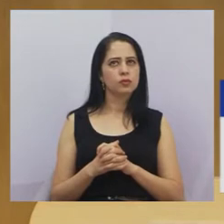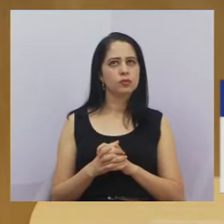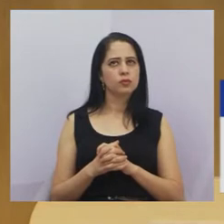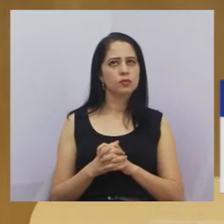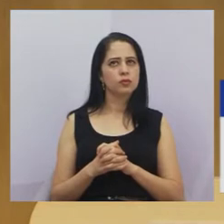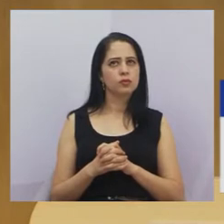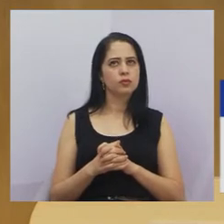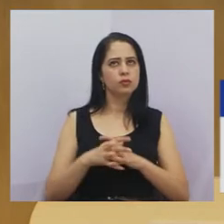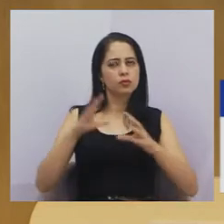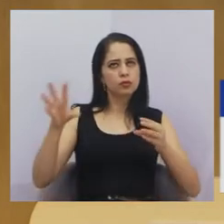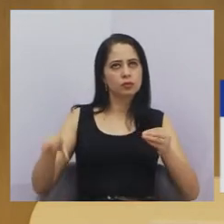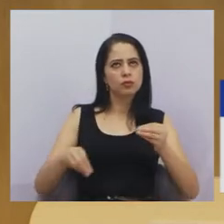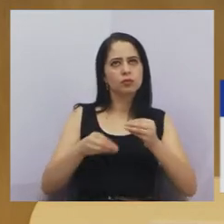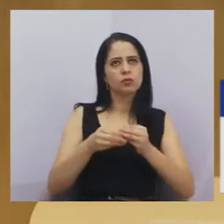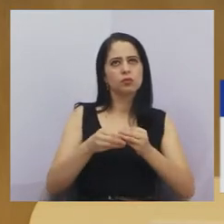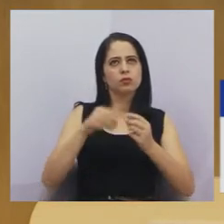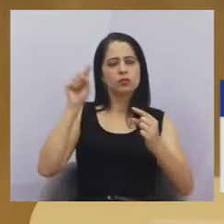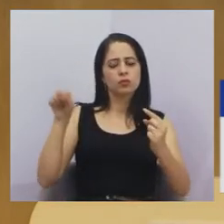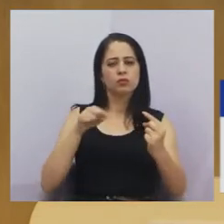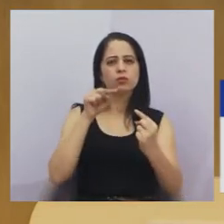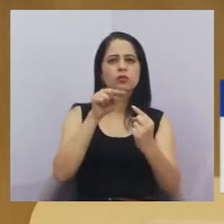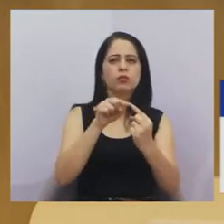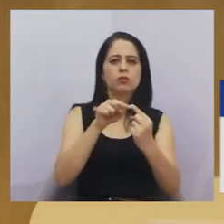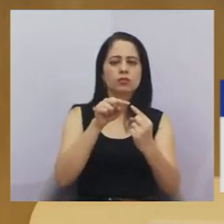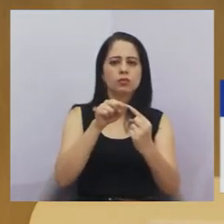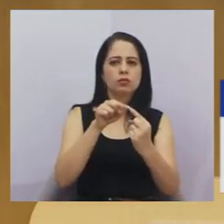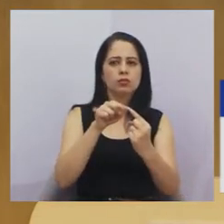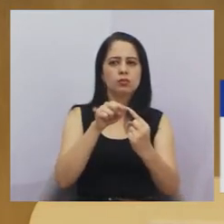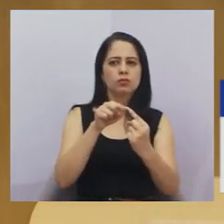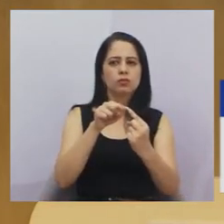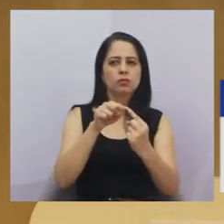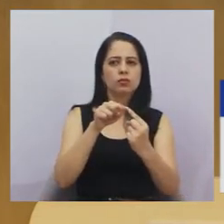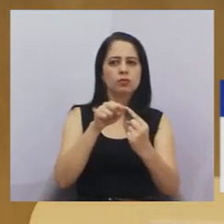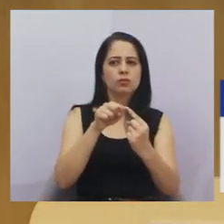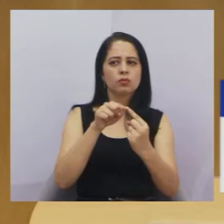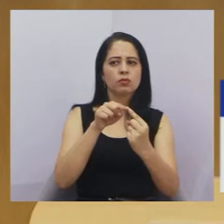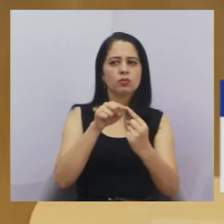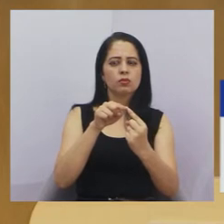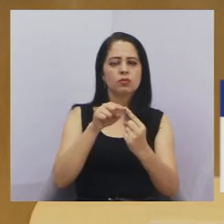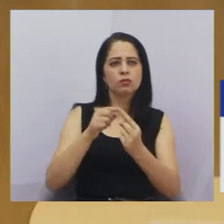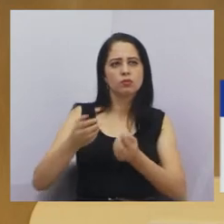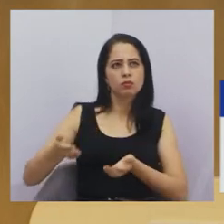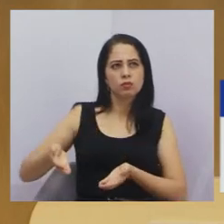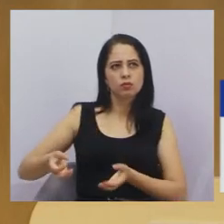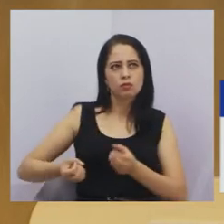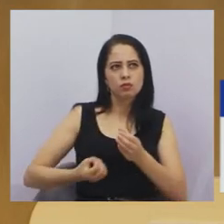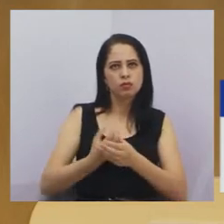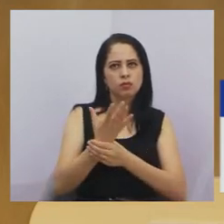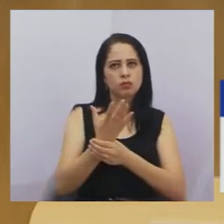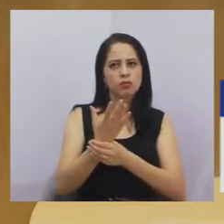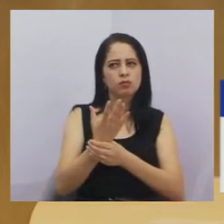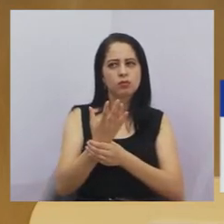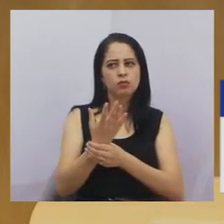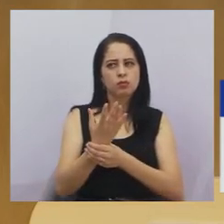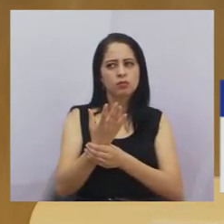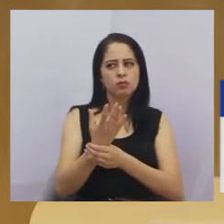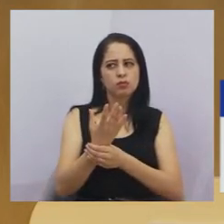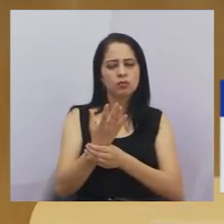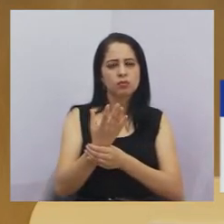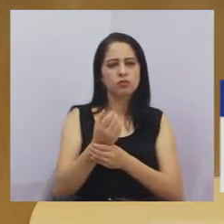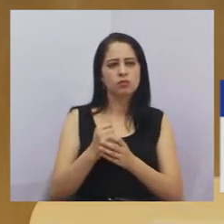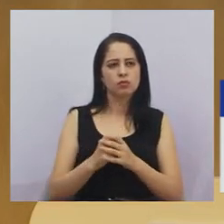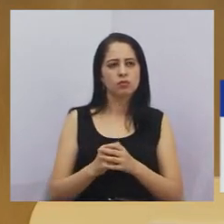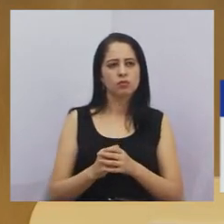contribuir na formulação das metas e prioridades municipais visando a implementação dos Objetivos de Desenvolvimento Sustentável,